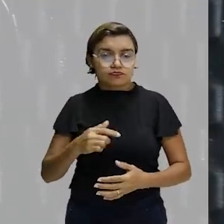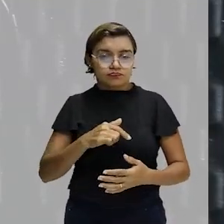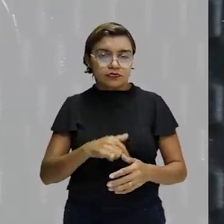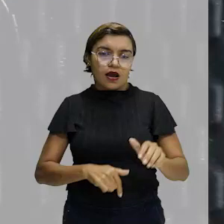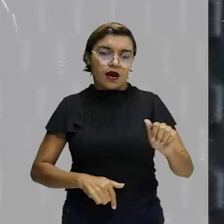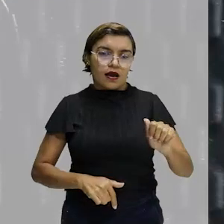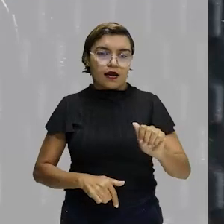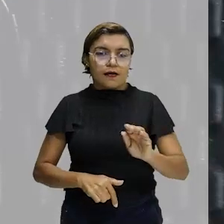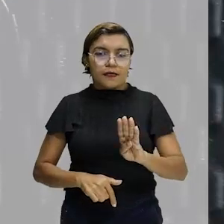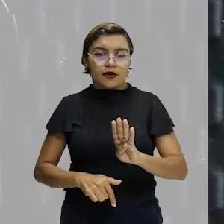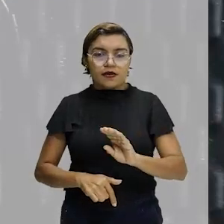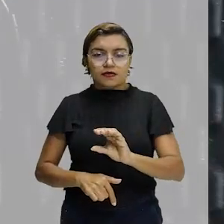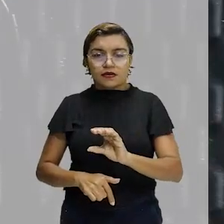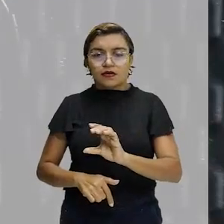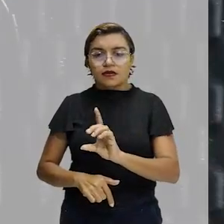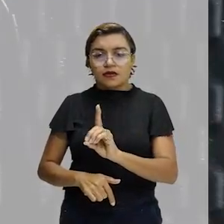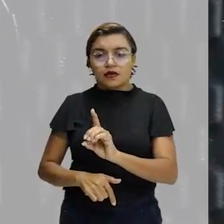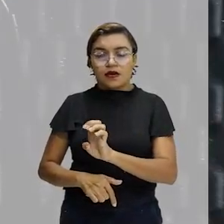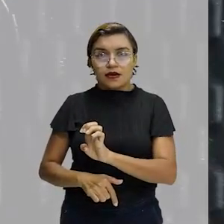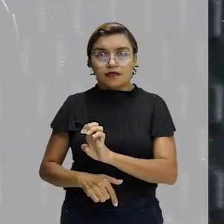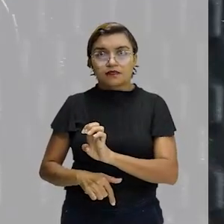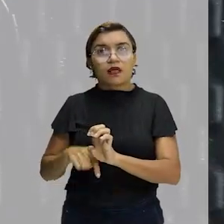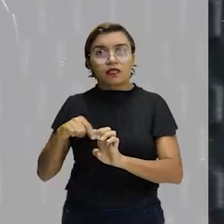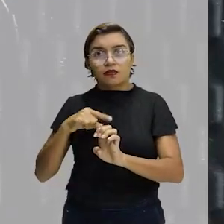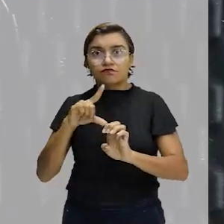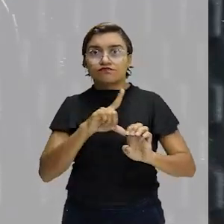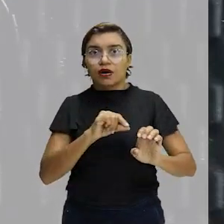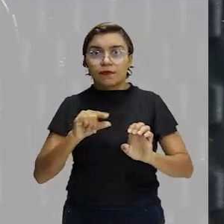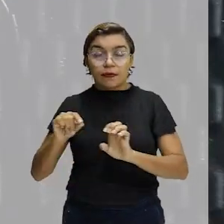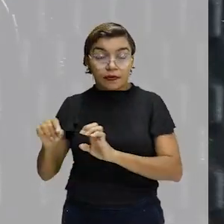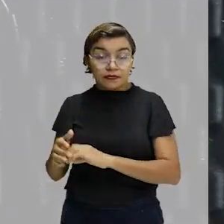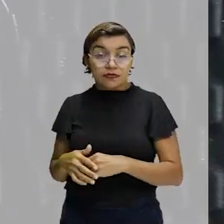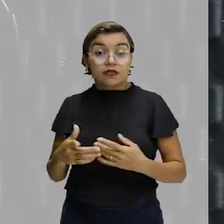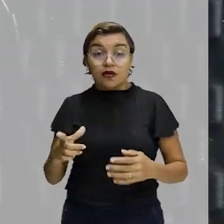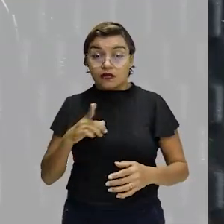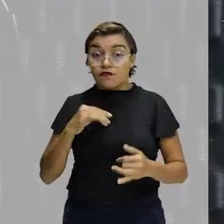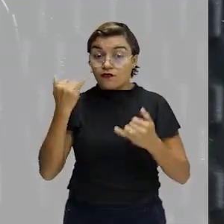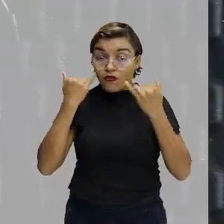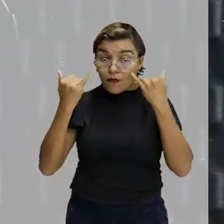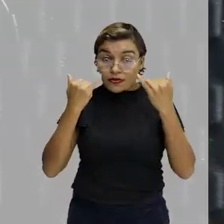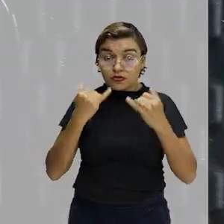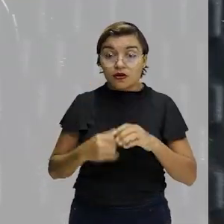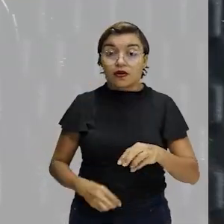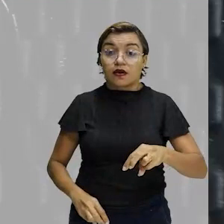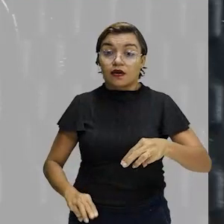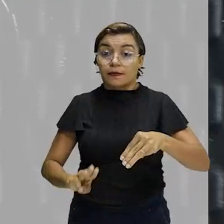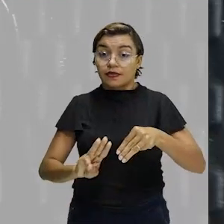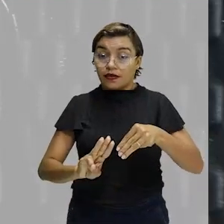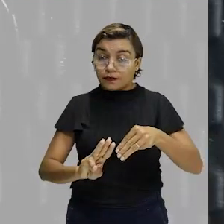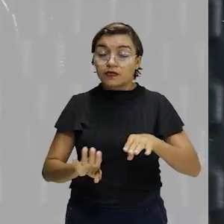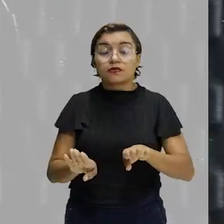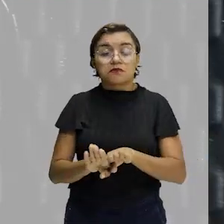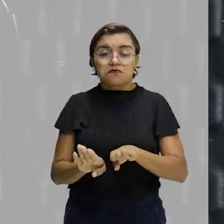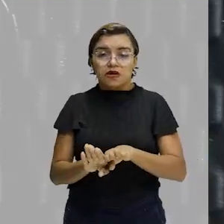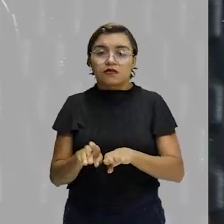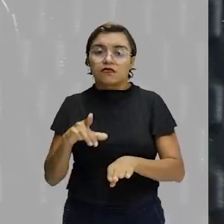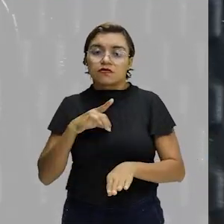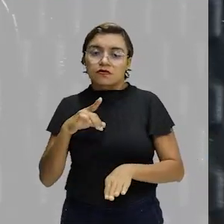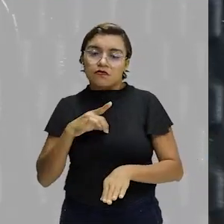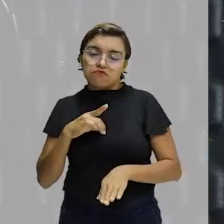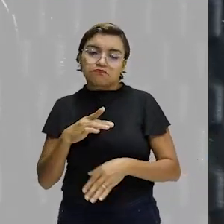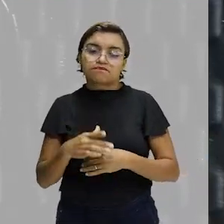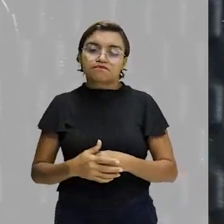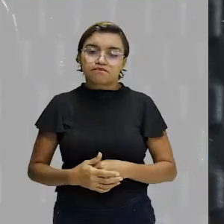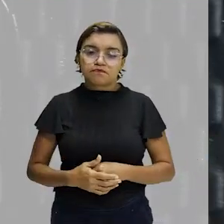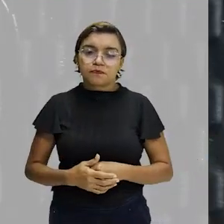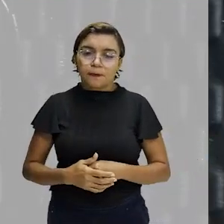gente tem a fórmula, a gente tem essa informação para MW, tá? Temos também a